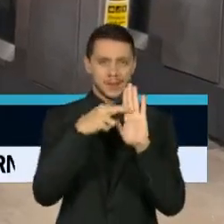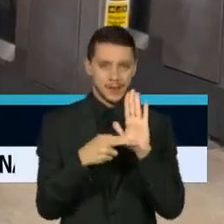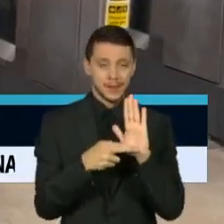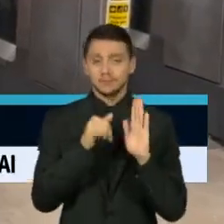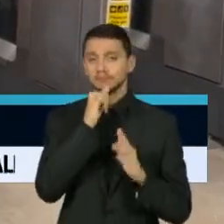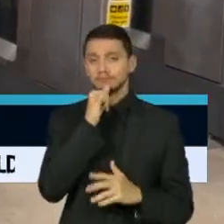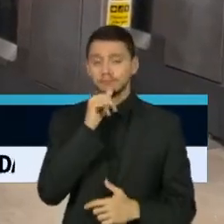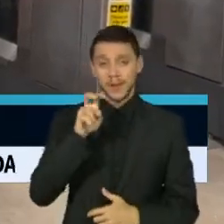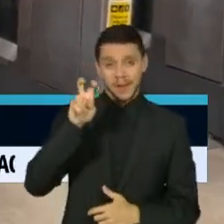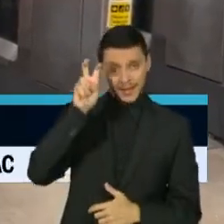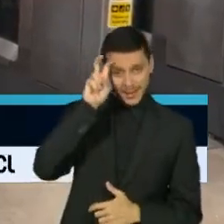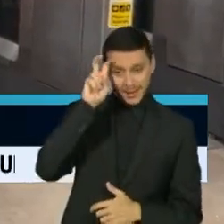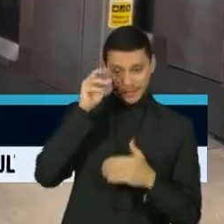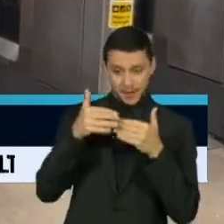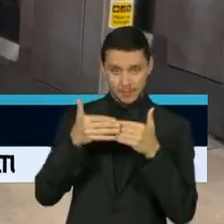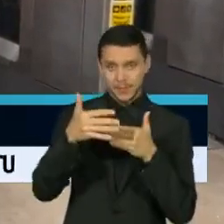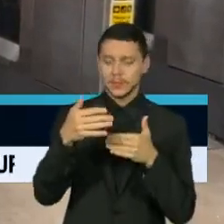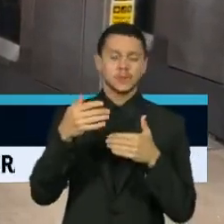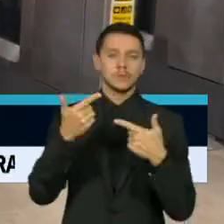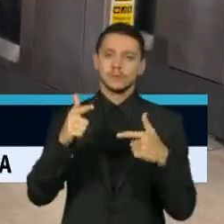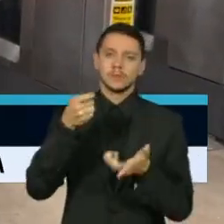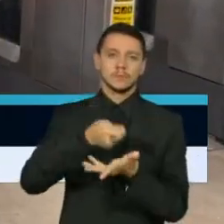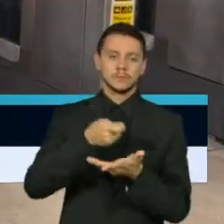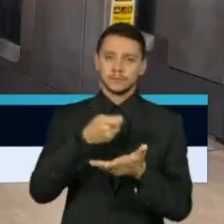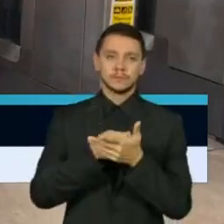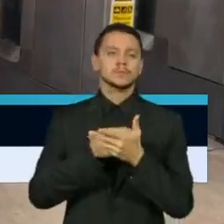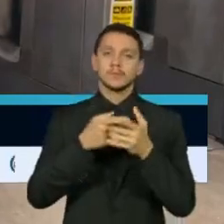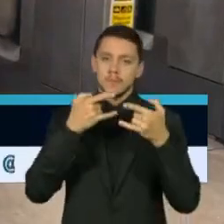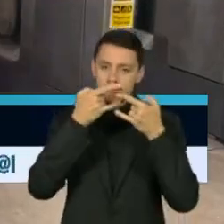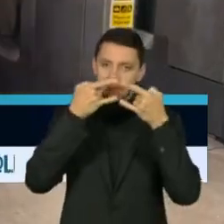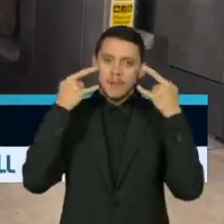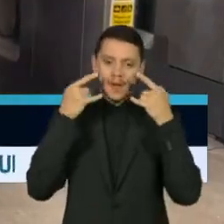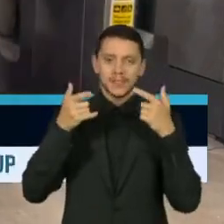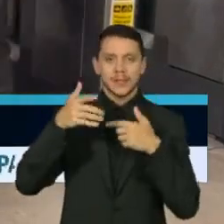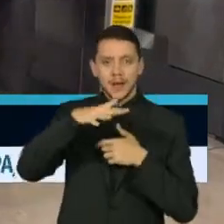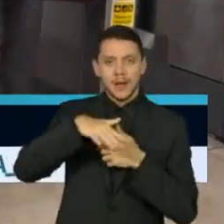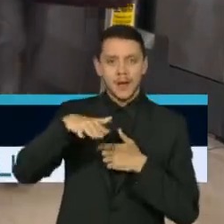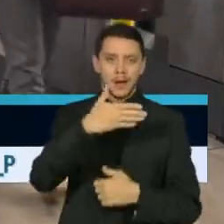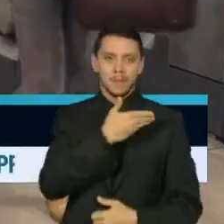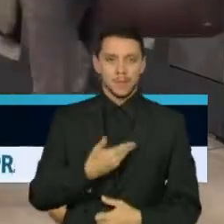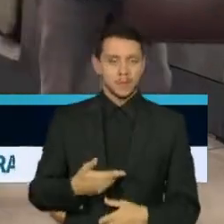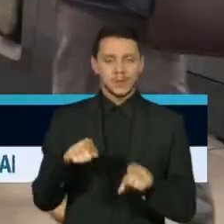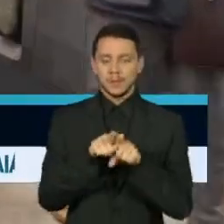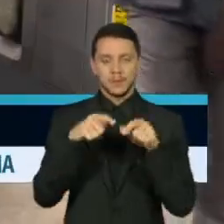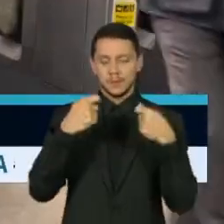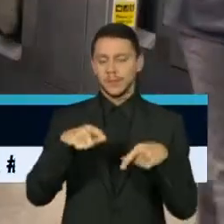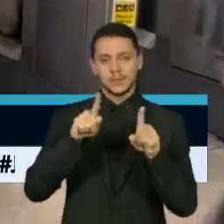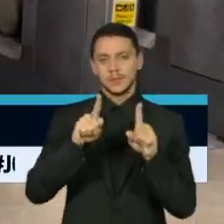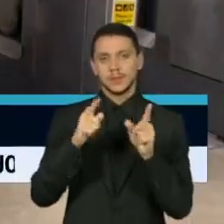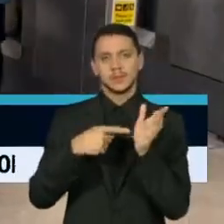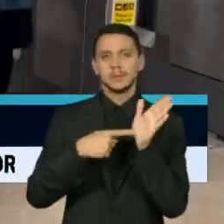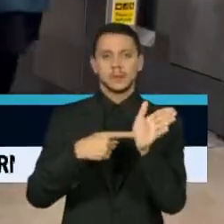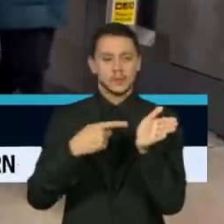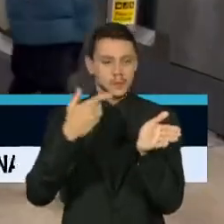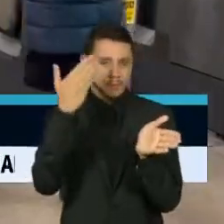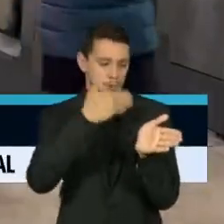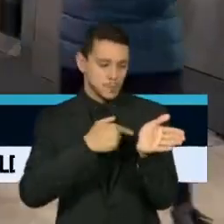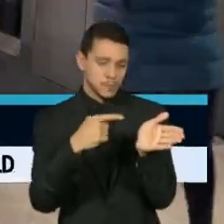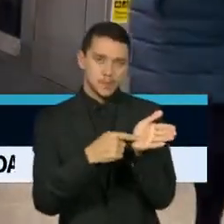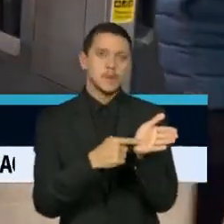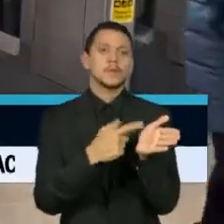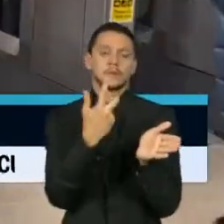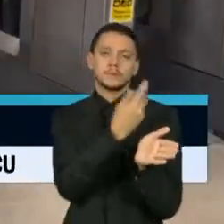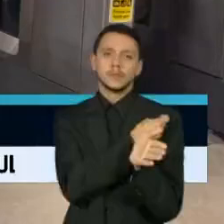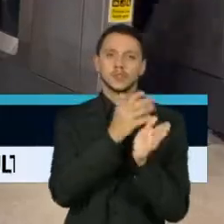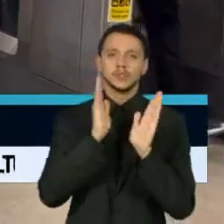mais obrigatório o uso de máscaras em espaços públicos e nem a apresentação de certificado de vacinação. Com essas e